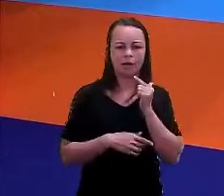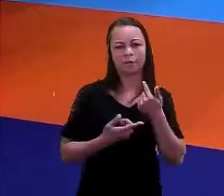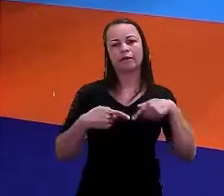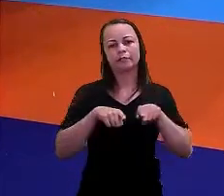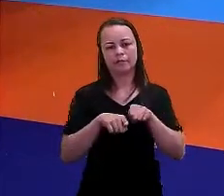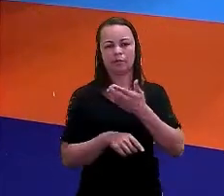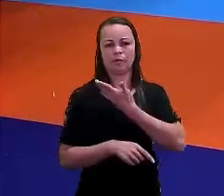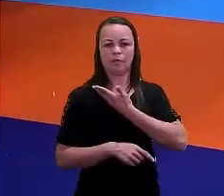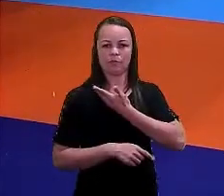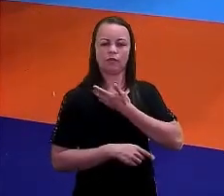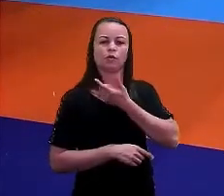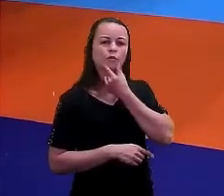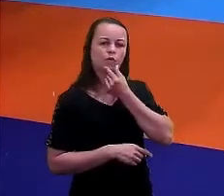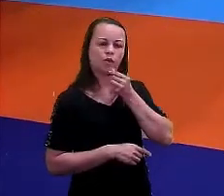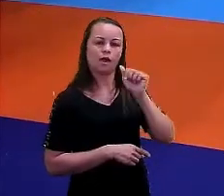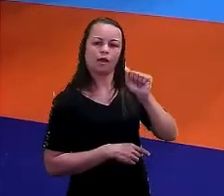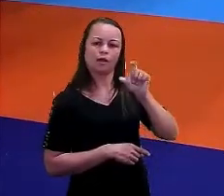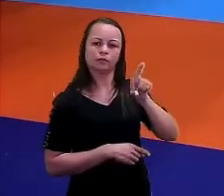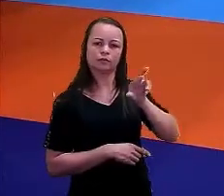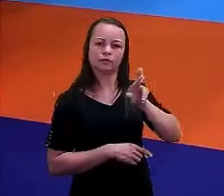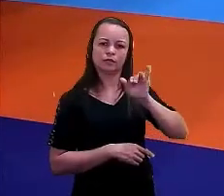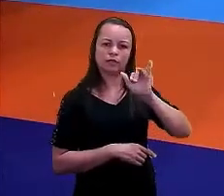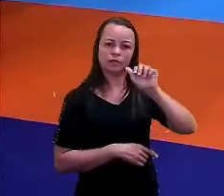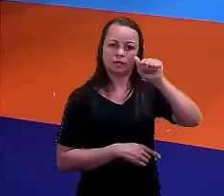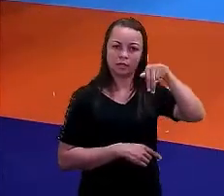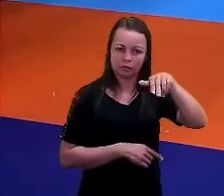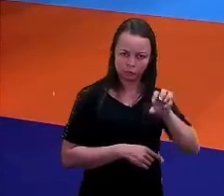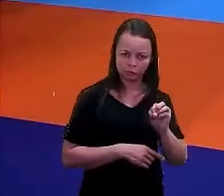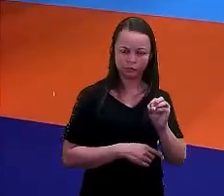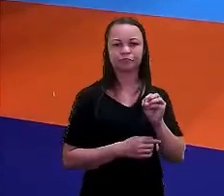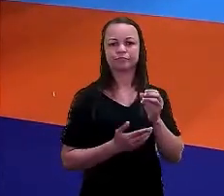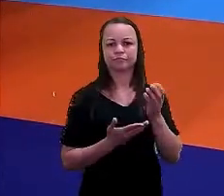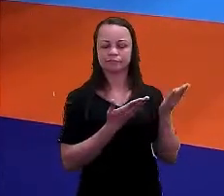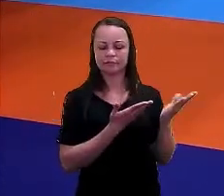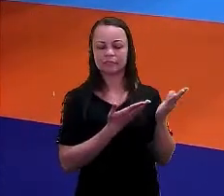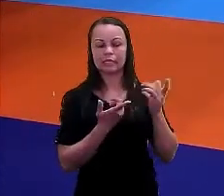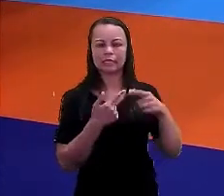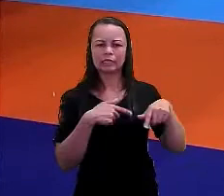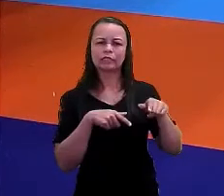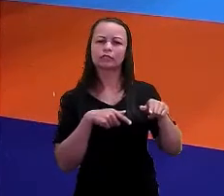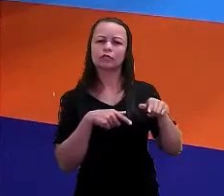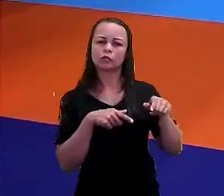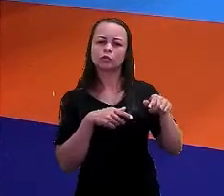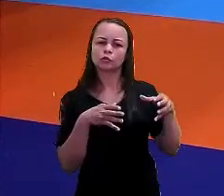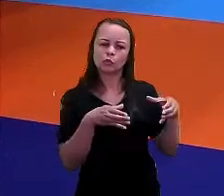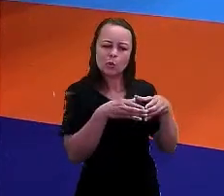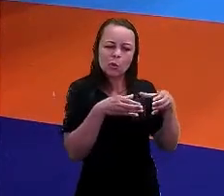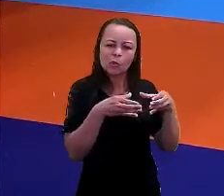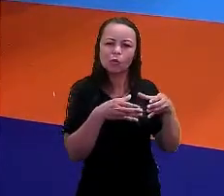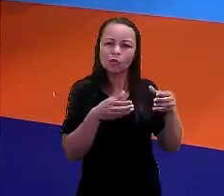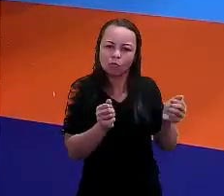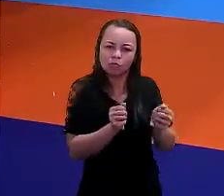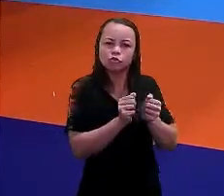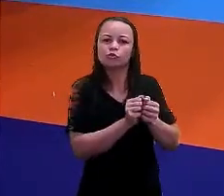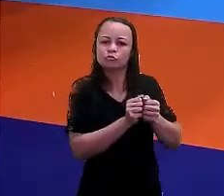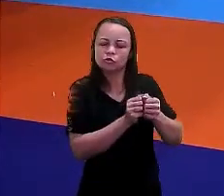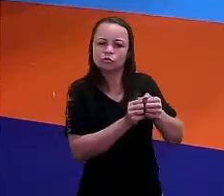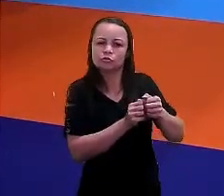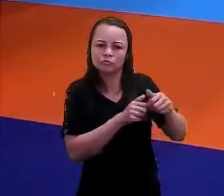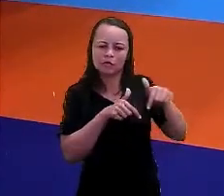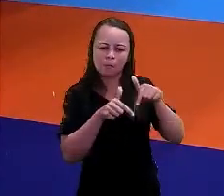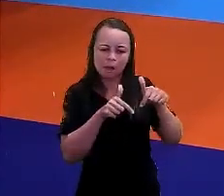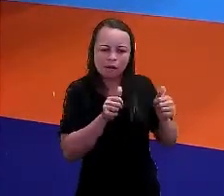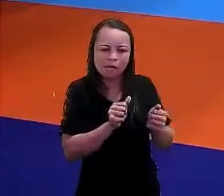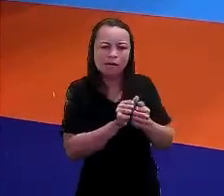certeza, sem a produção, isso aqui também não acontece. E claro, toda essa mobilização de energia tem um propósito. Você é aluno, você é